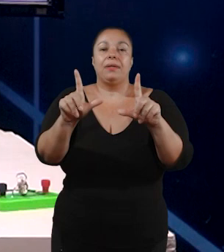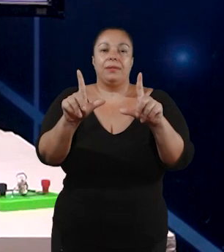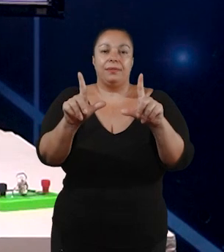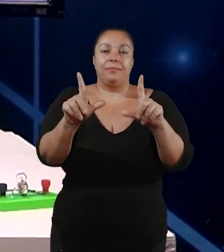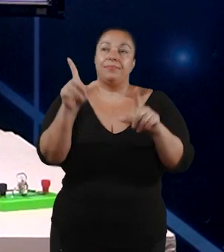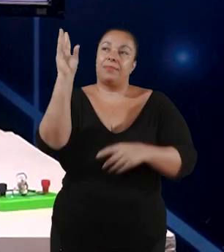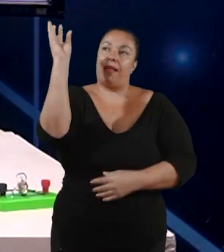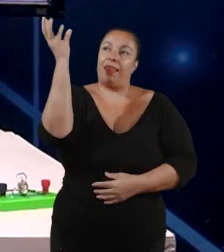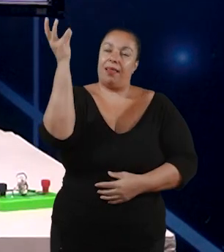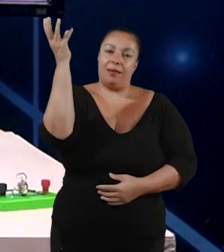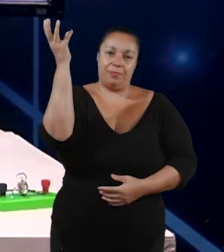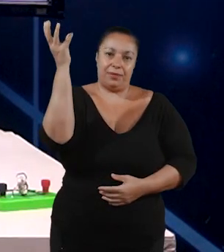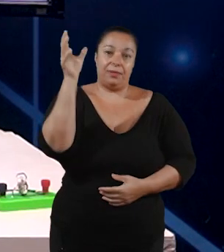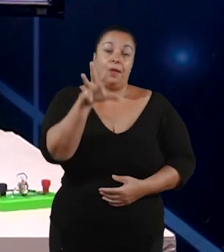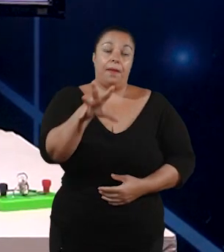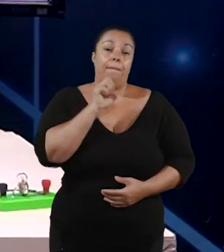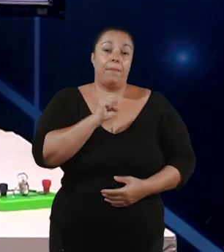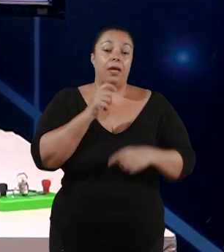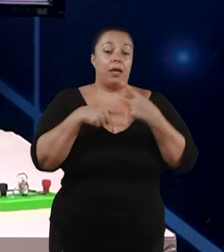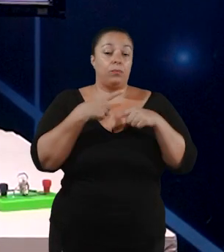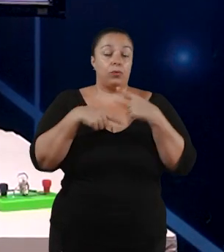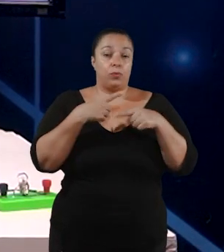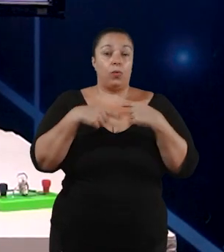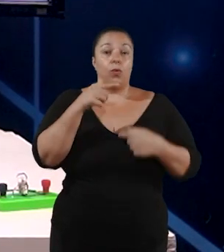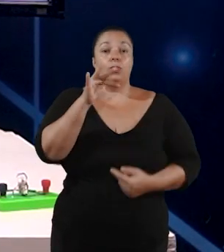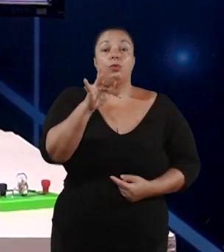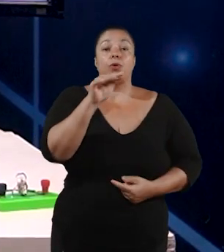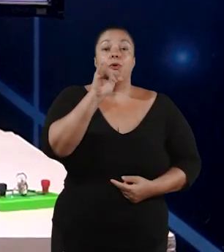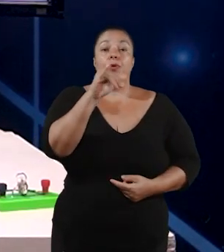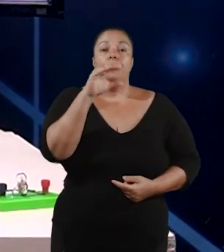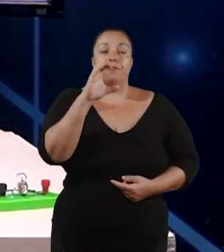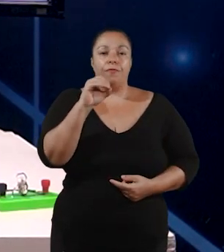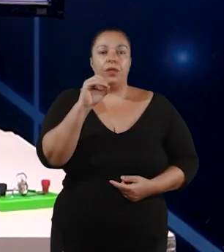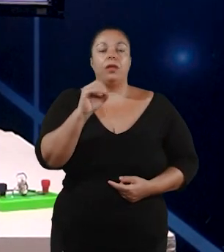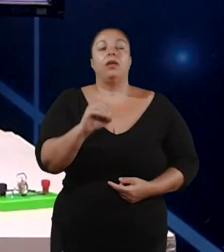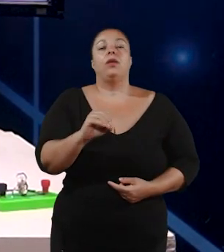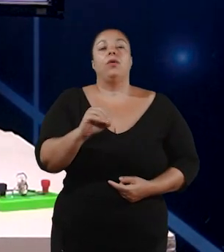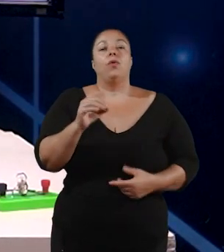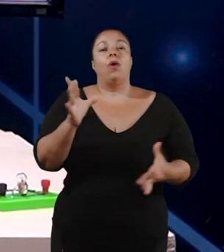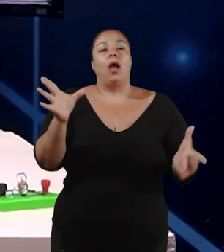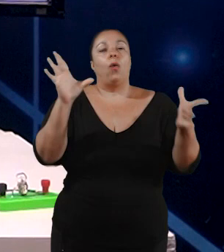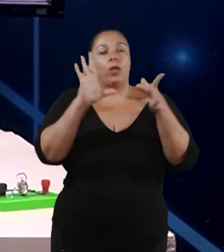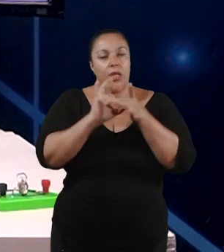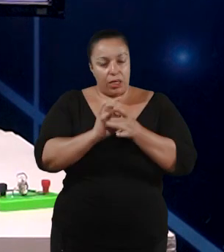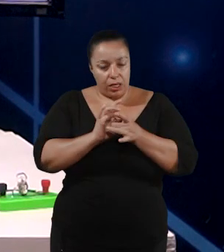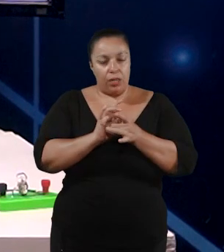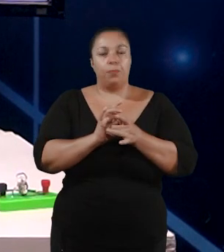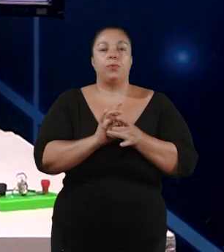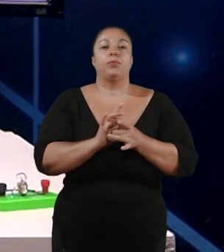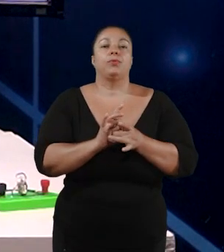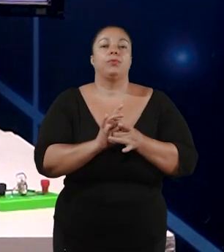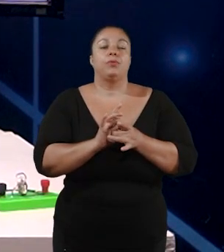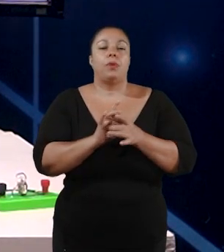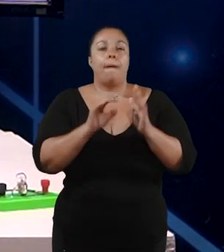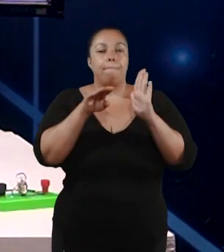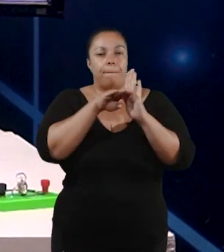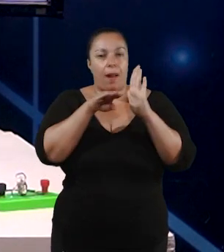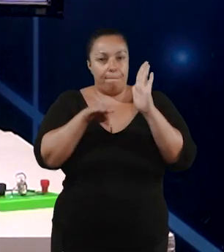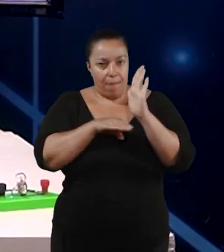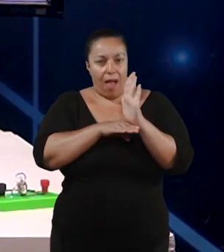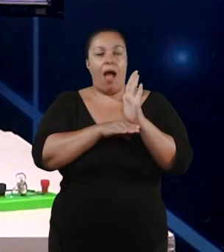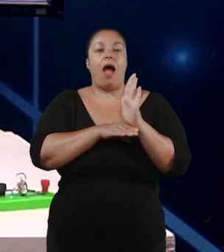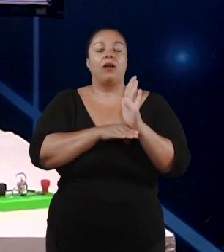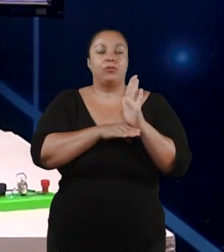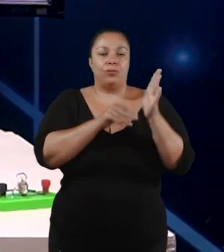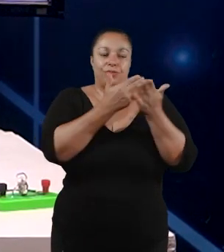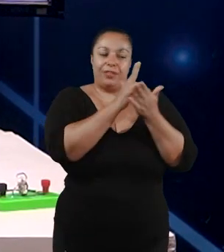a lâmpada ali, pegamos um outro pedaço de fio, ligamos ali, trazemos aqui para baixo. Não é assim que tá